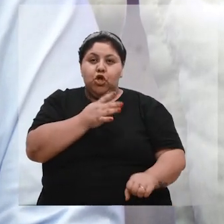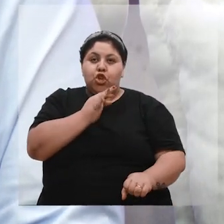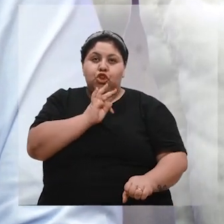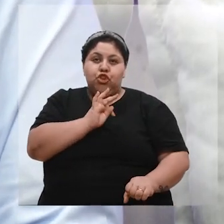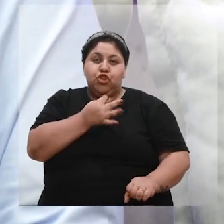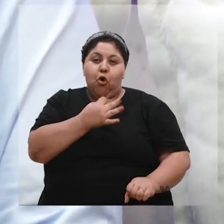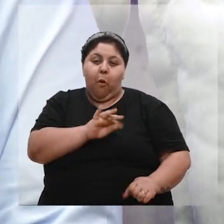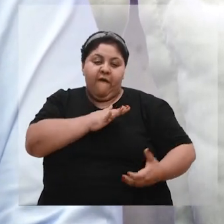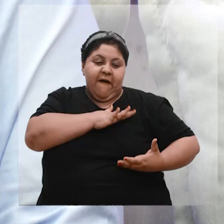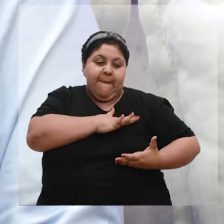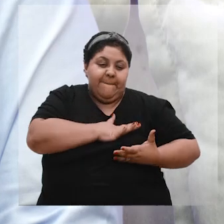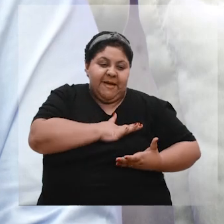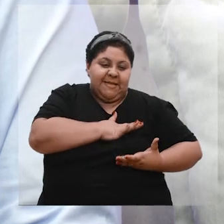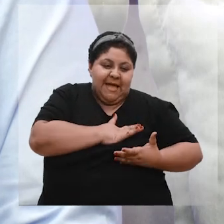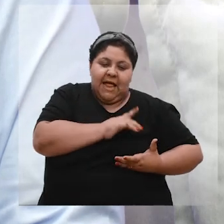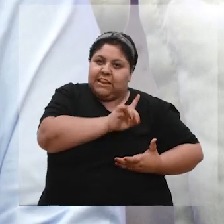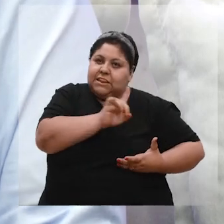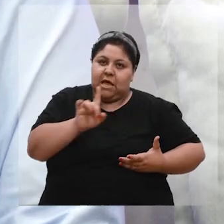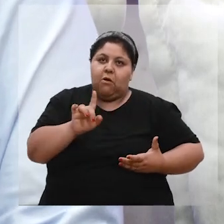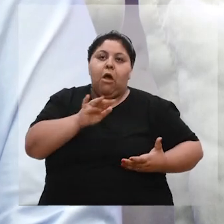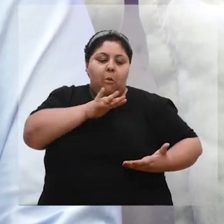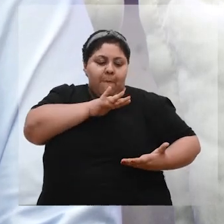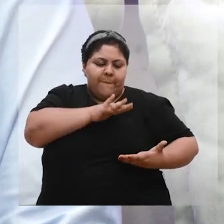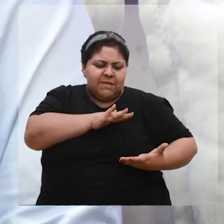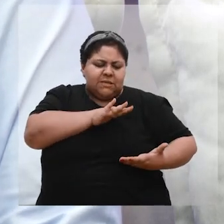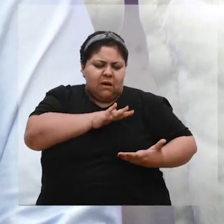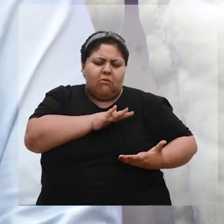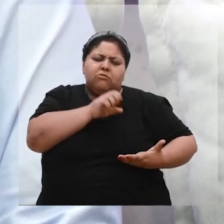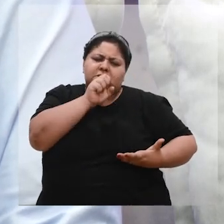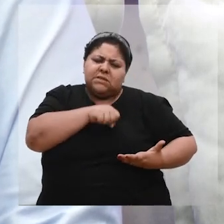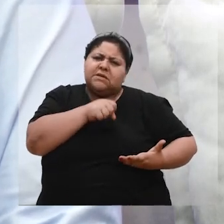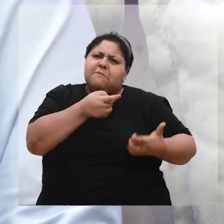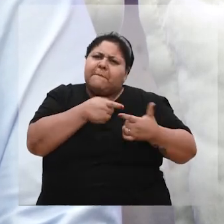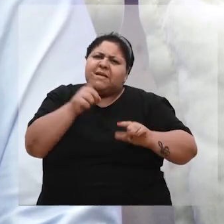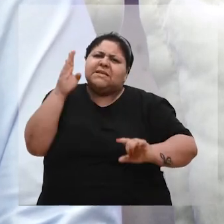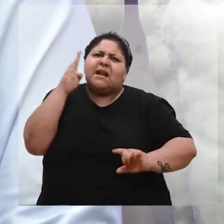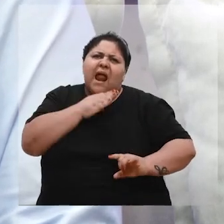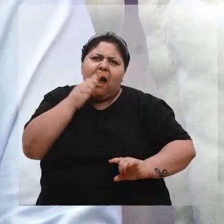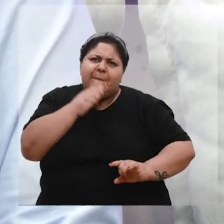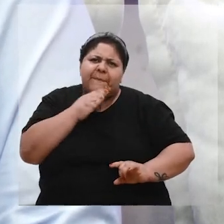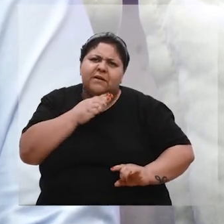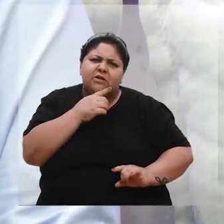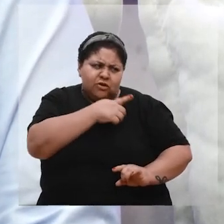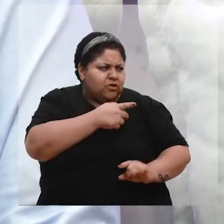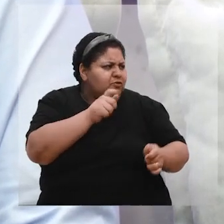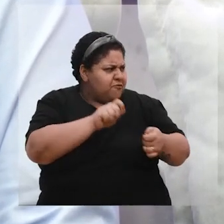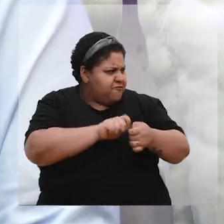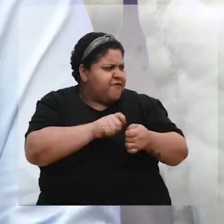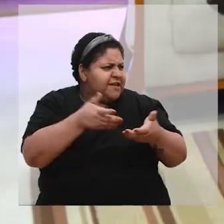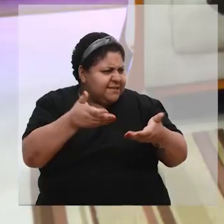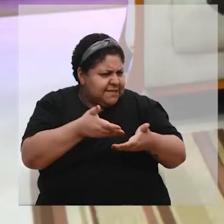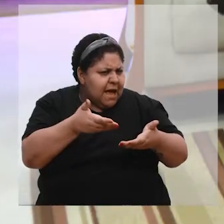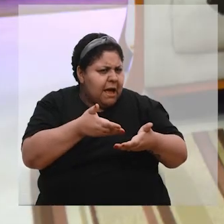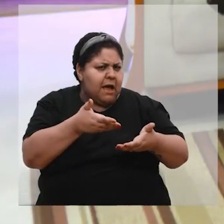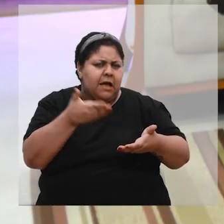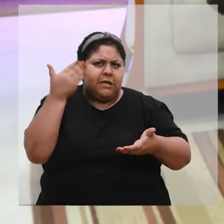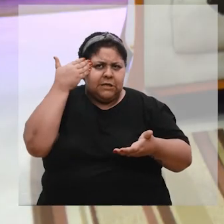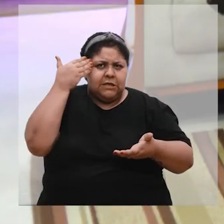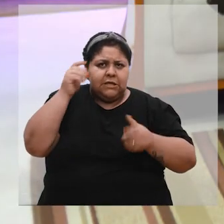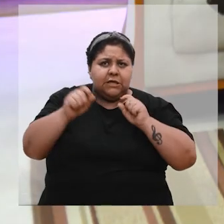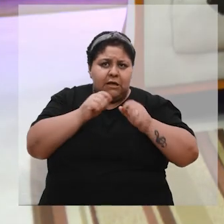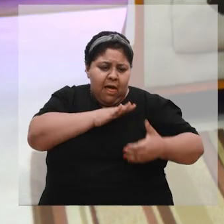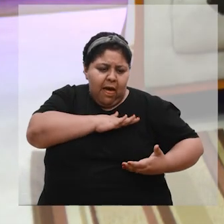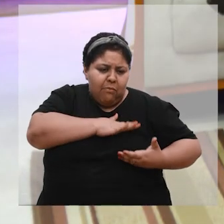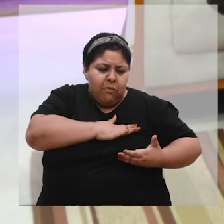doa, nossa, vai apertar a mama. É uma compressão, sim, mas é uma compressão rápida, né? Tu mesmo já fizeste, né, a